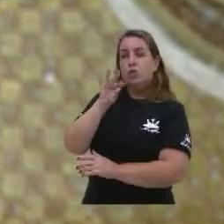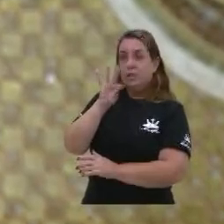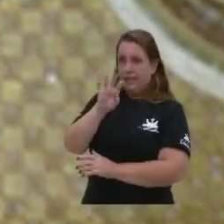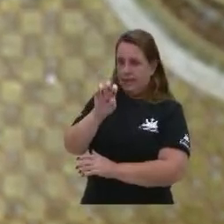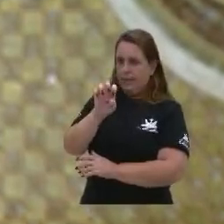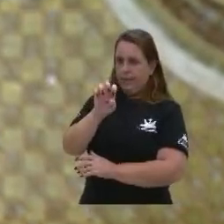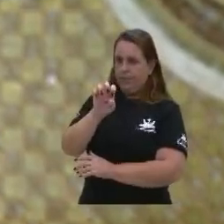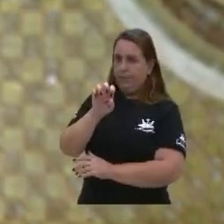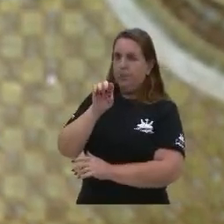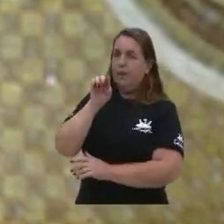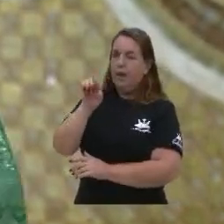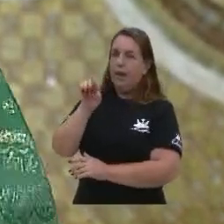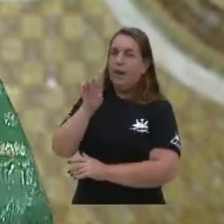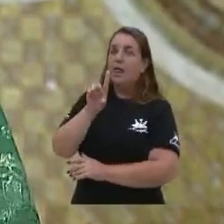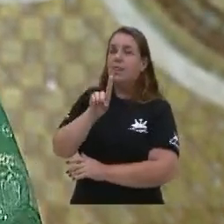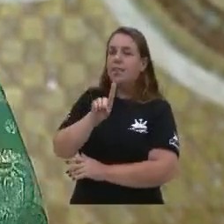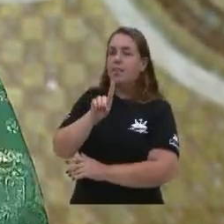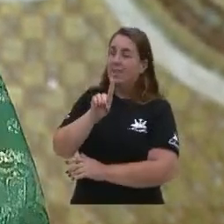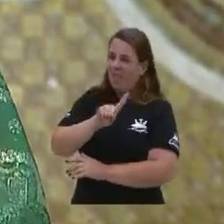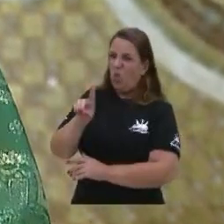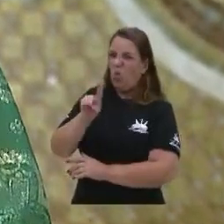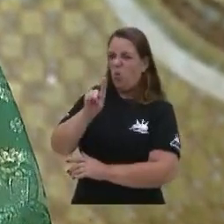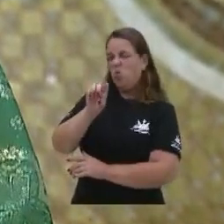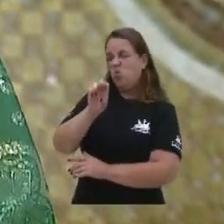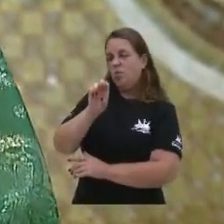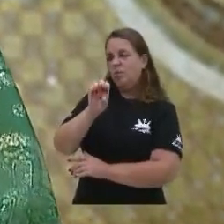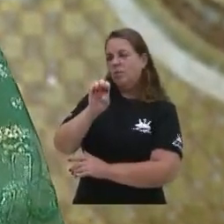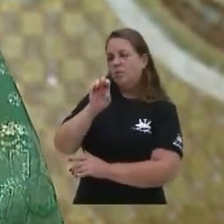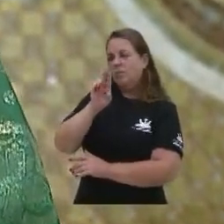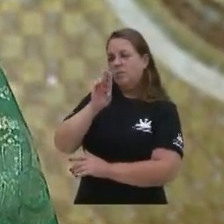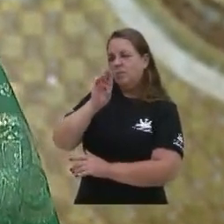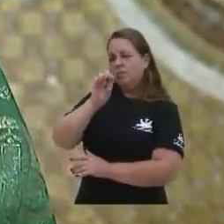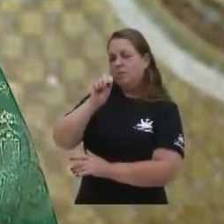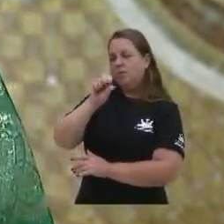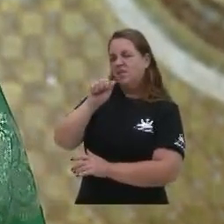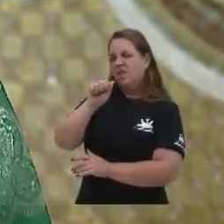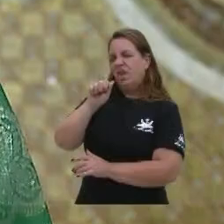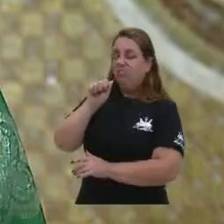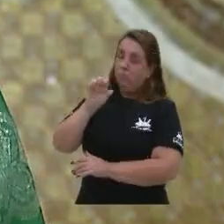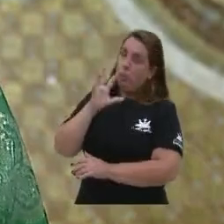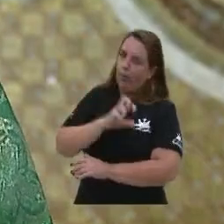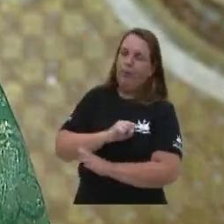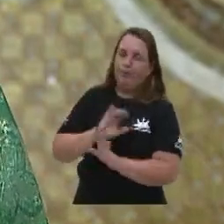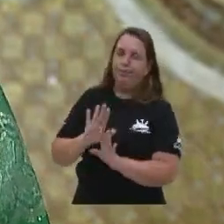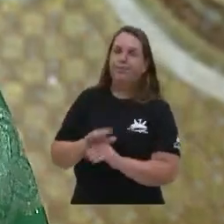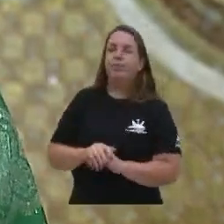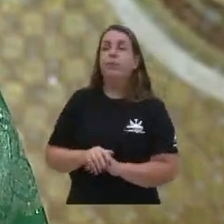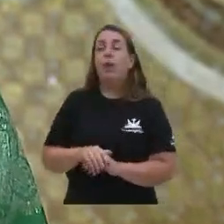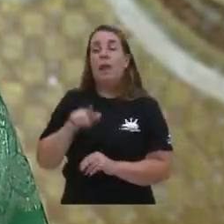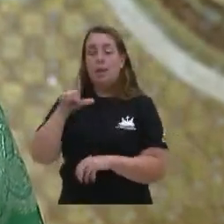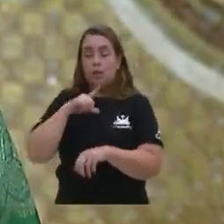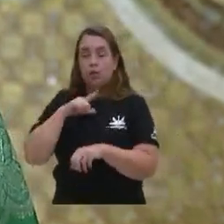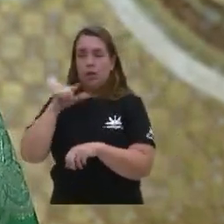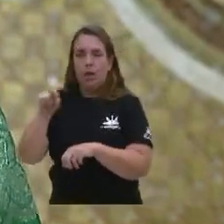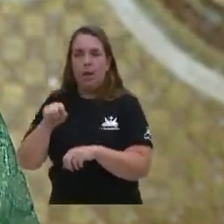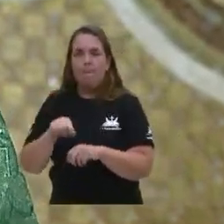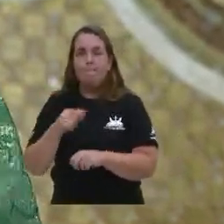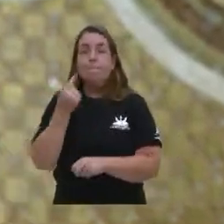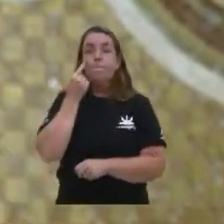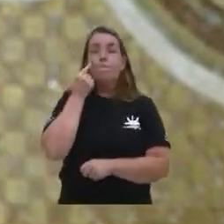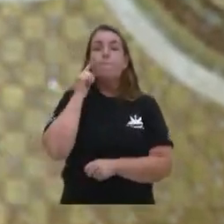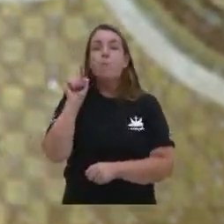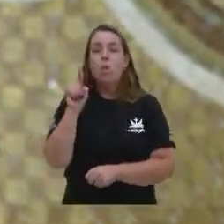Afrodite era deusa do amor. E havia no tempo de Paulo 1000